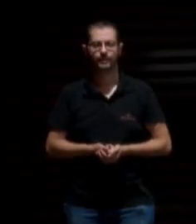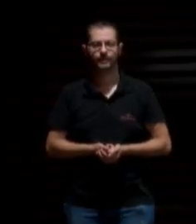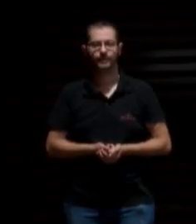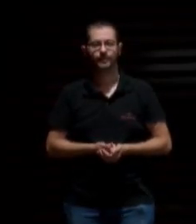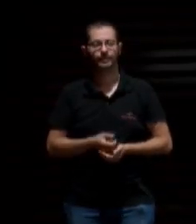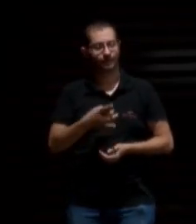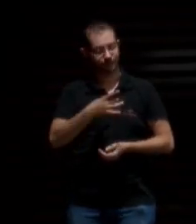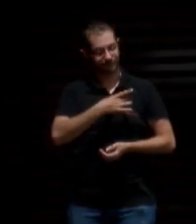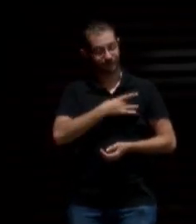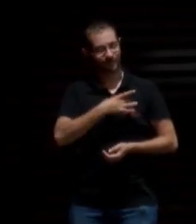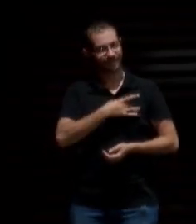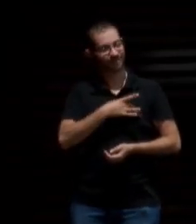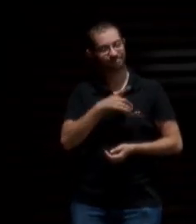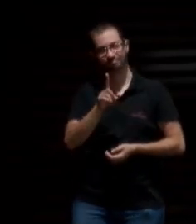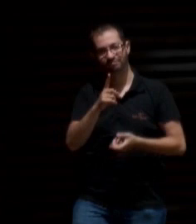não tema.